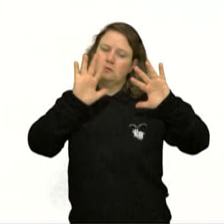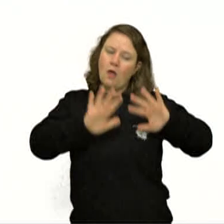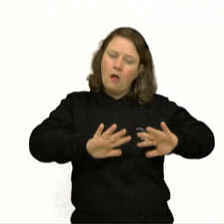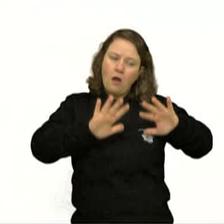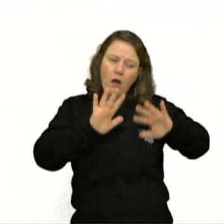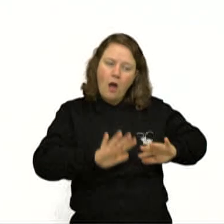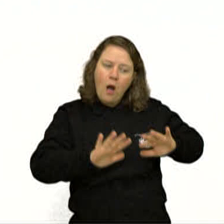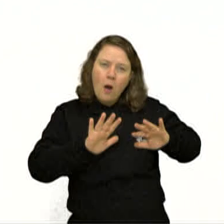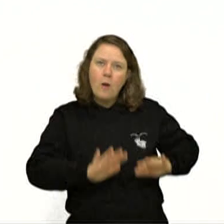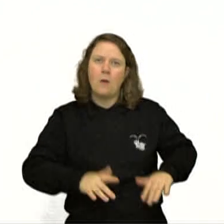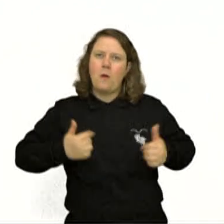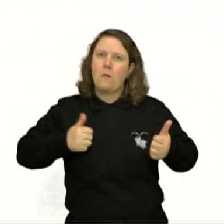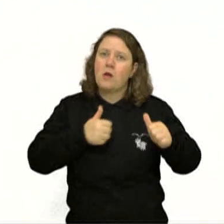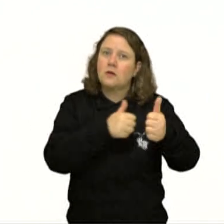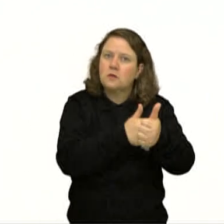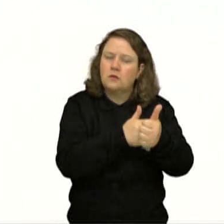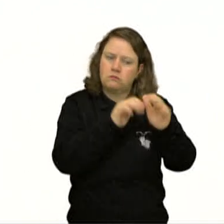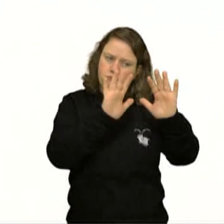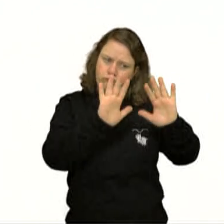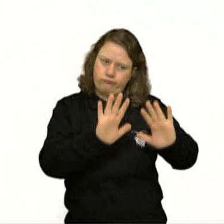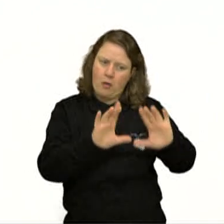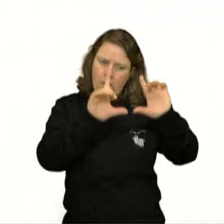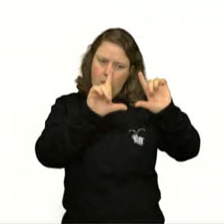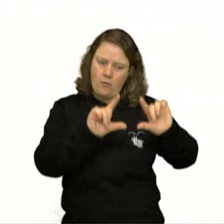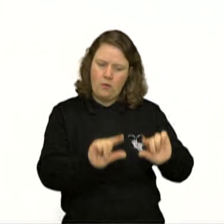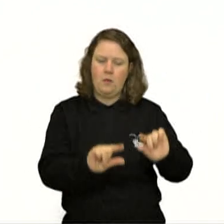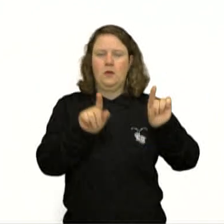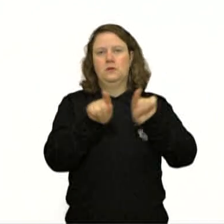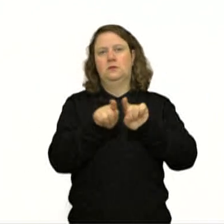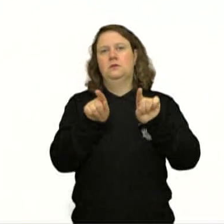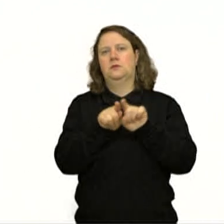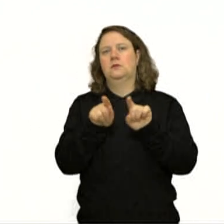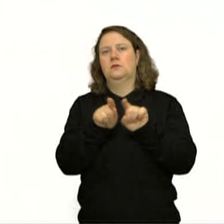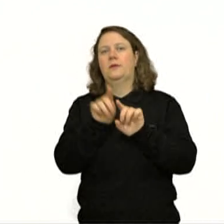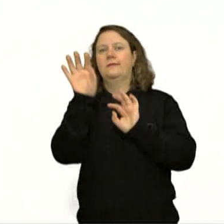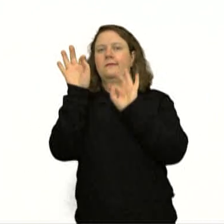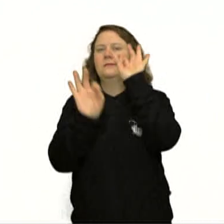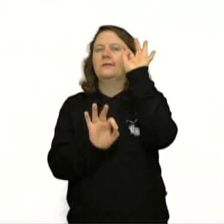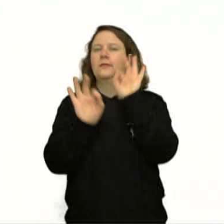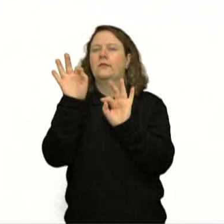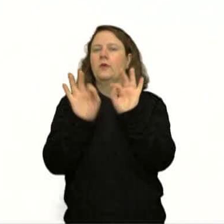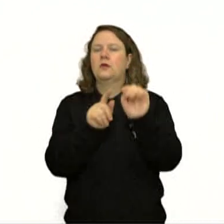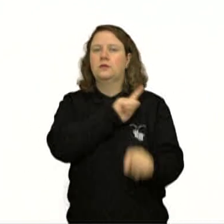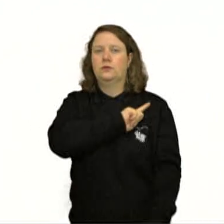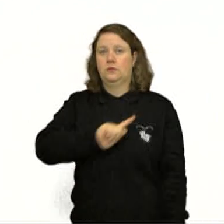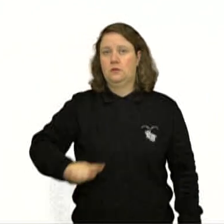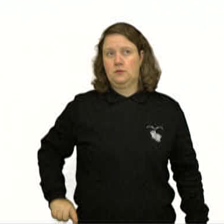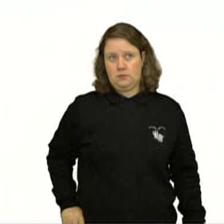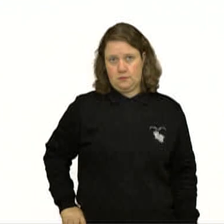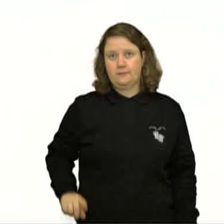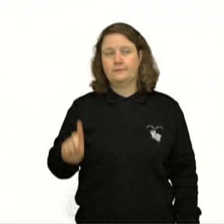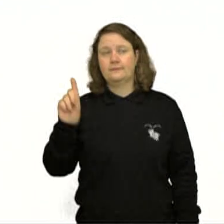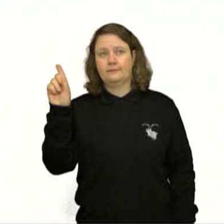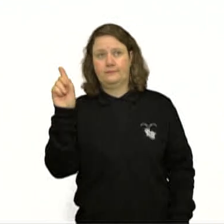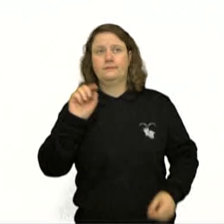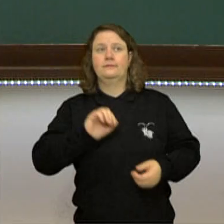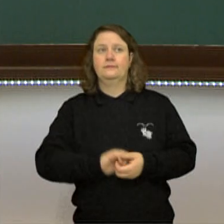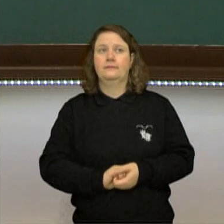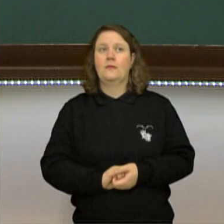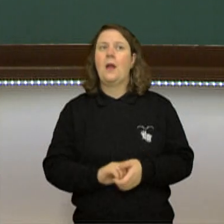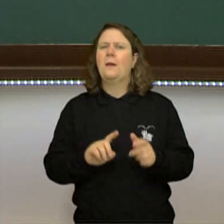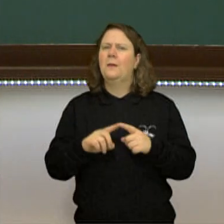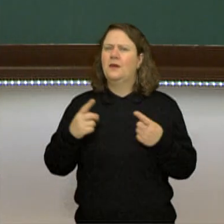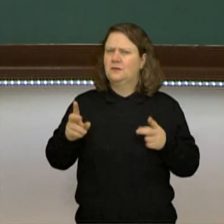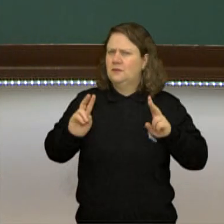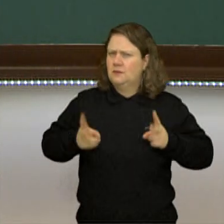perseguições políticas aos seus opositores. Então, tudo isso vai fazer parte do projeto de governo de Khrushchev. Mas será que ele vai